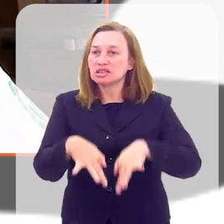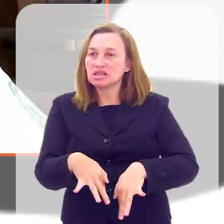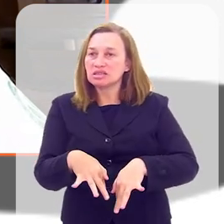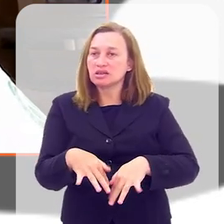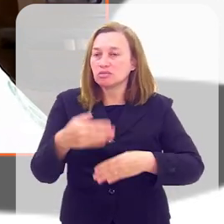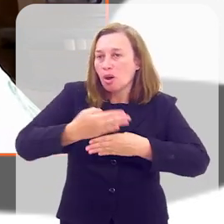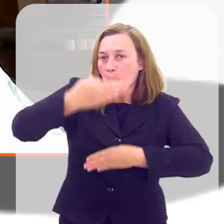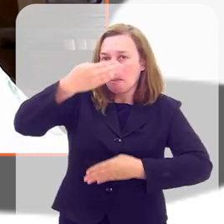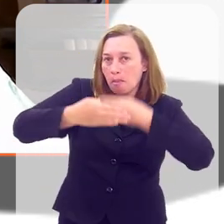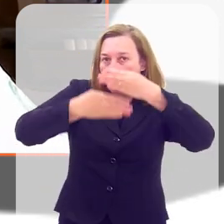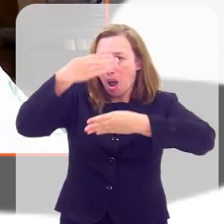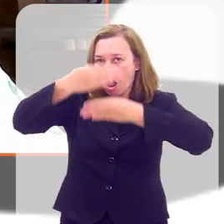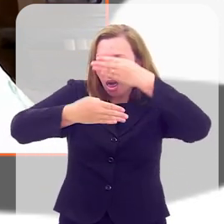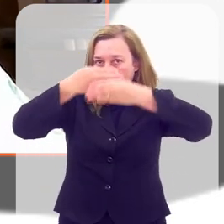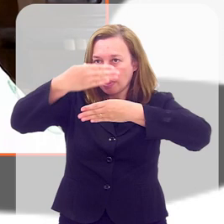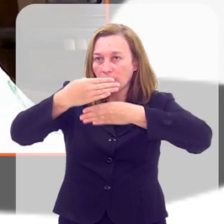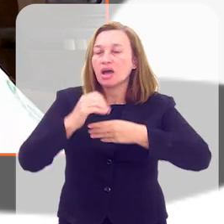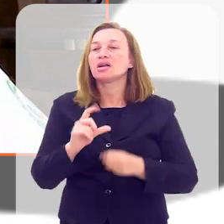pode ser feito também